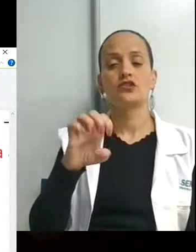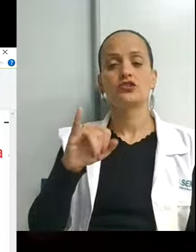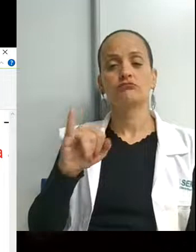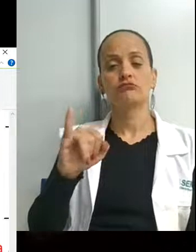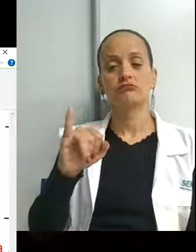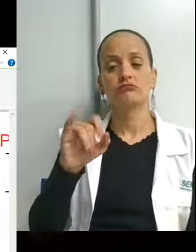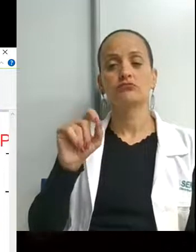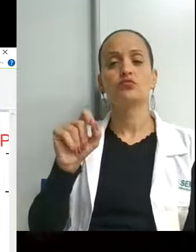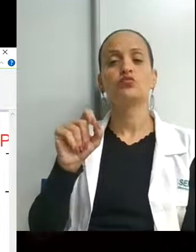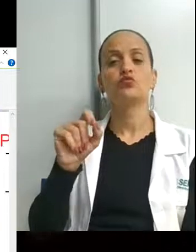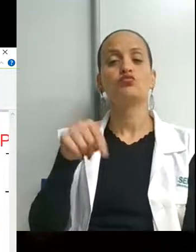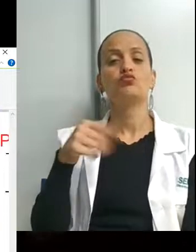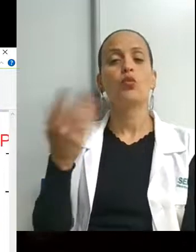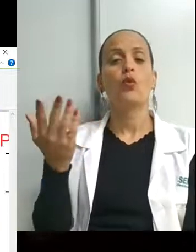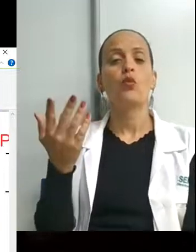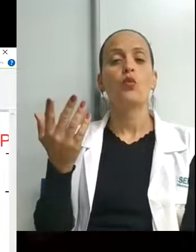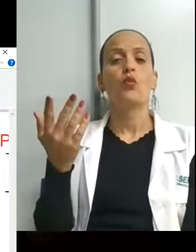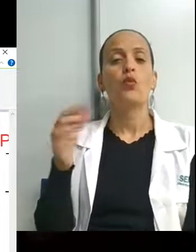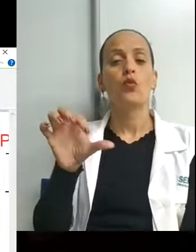de calcular aqui, ó,